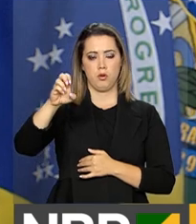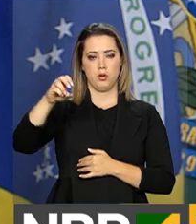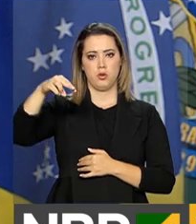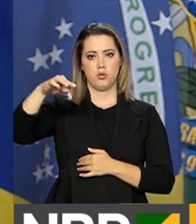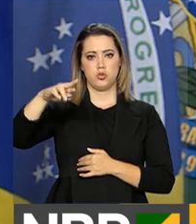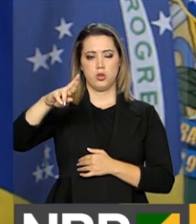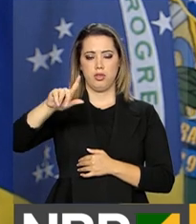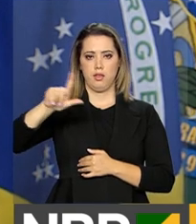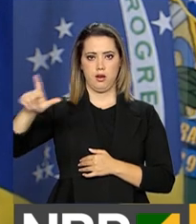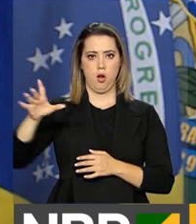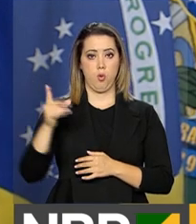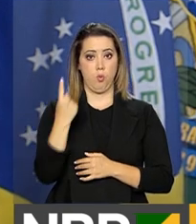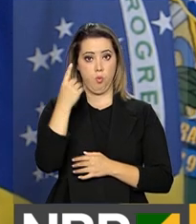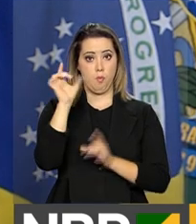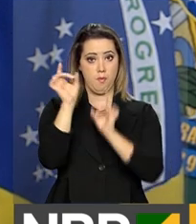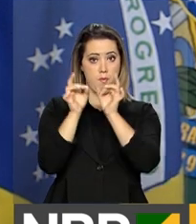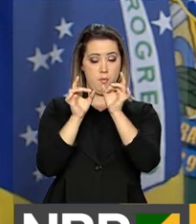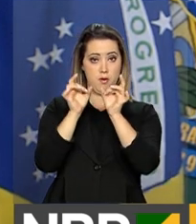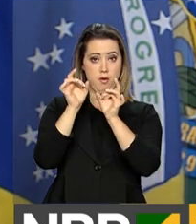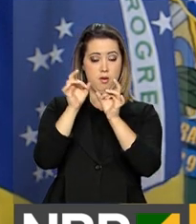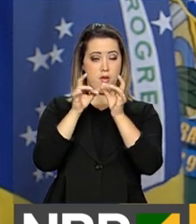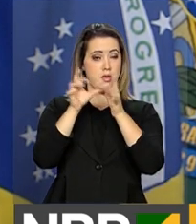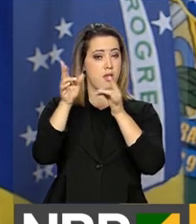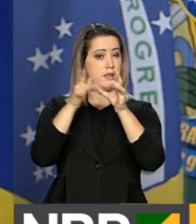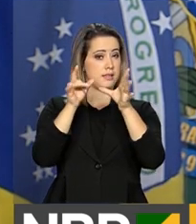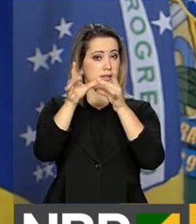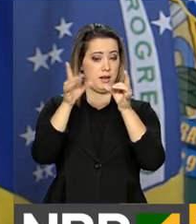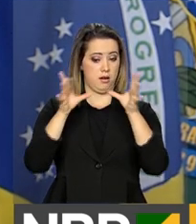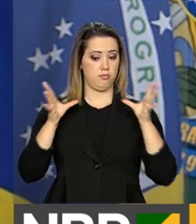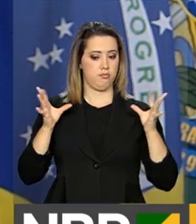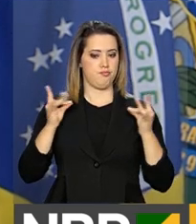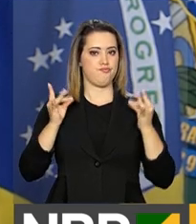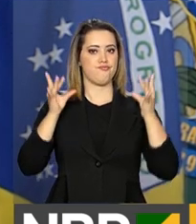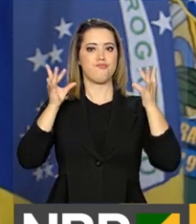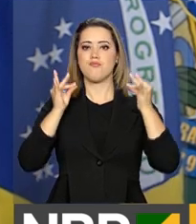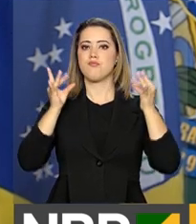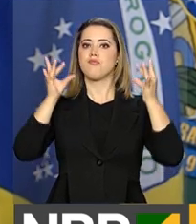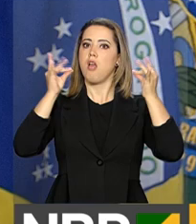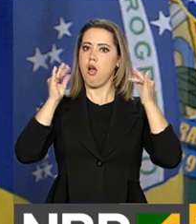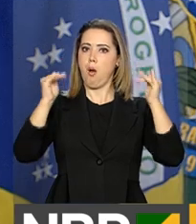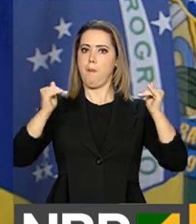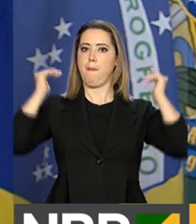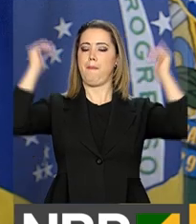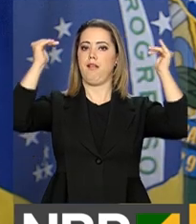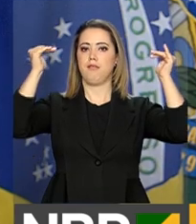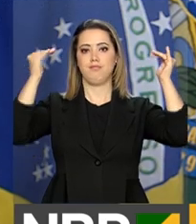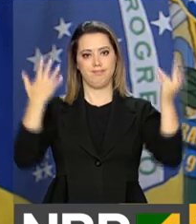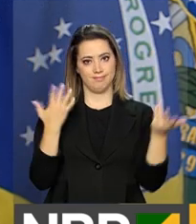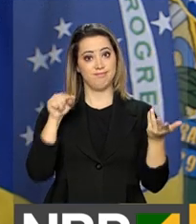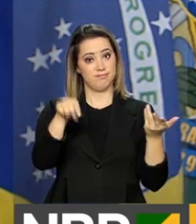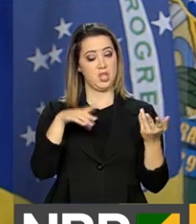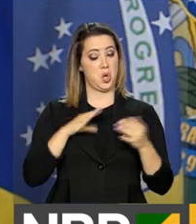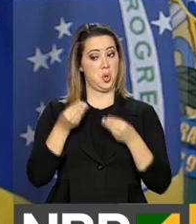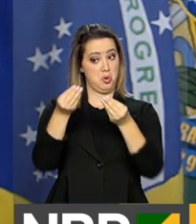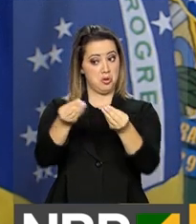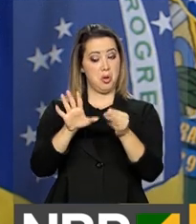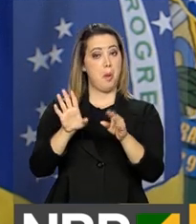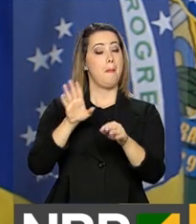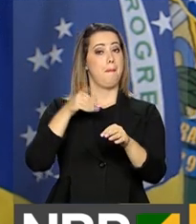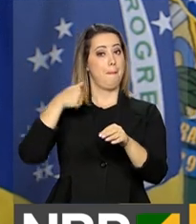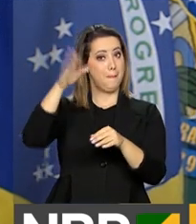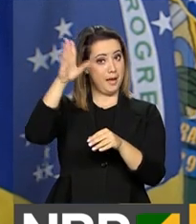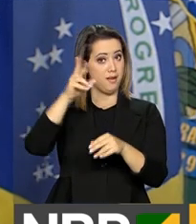mais uma estrela. Pesa sobre vossas senhorias agora, responsabilidade